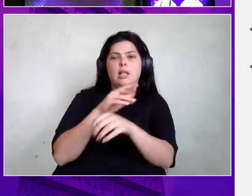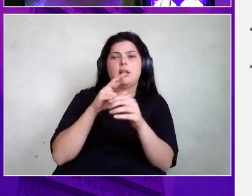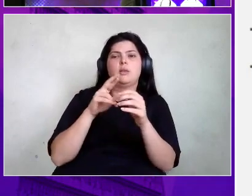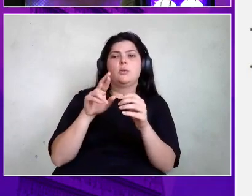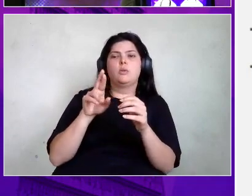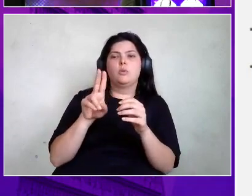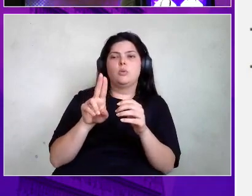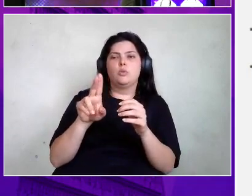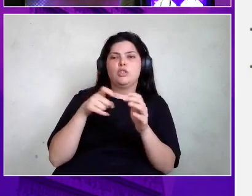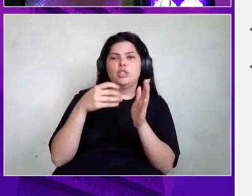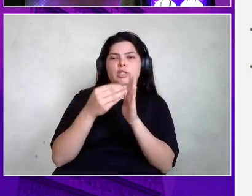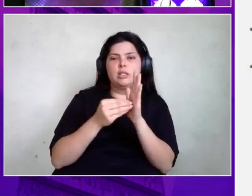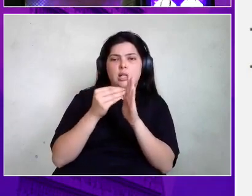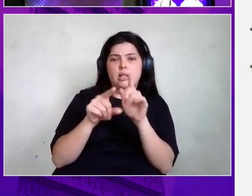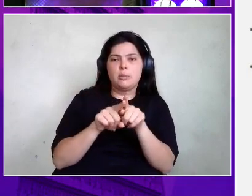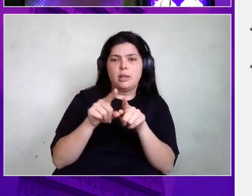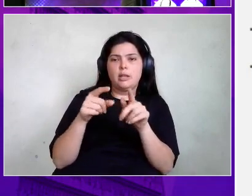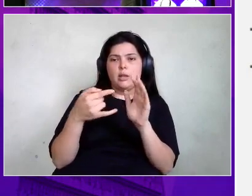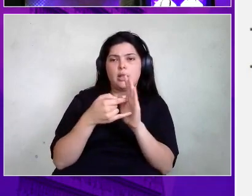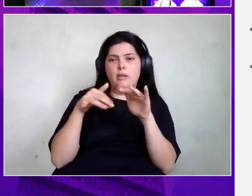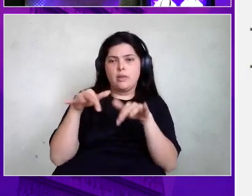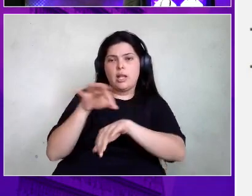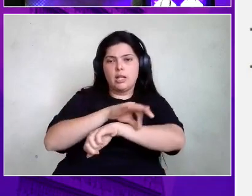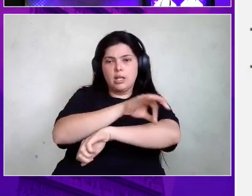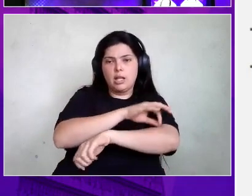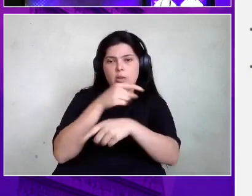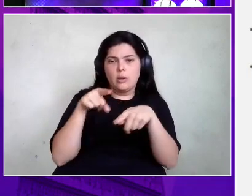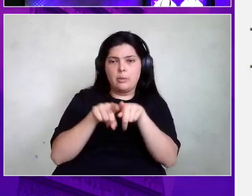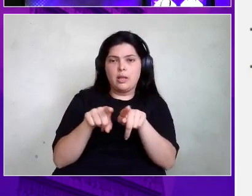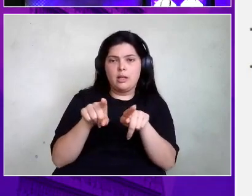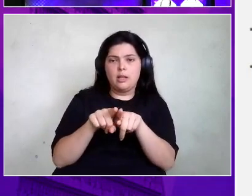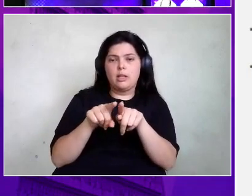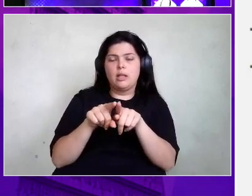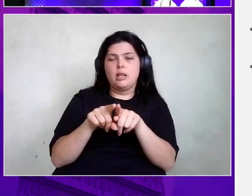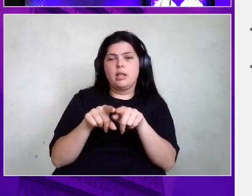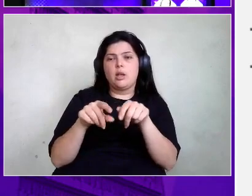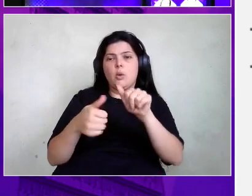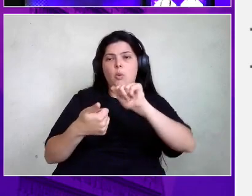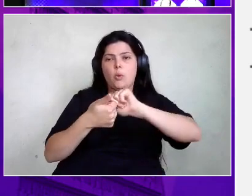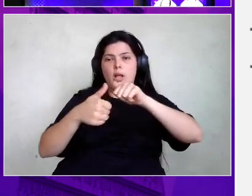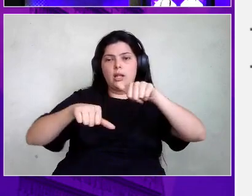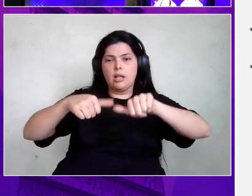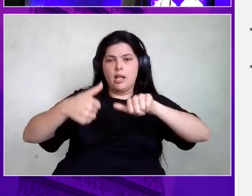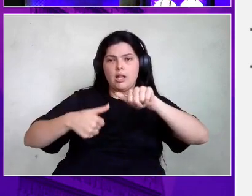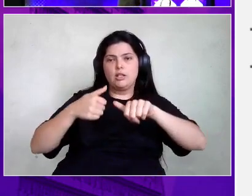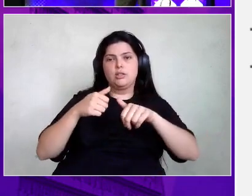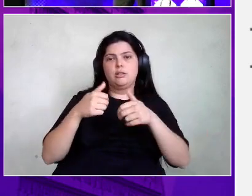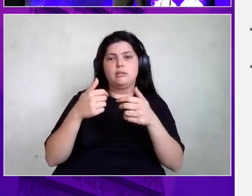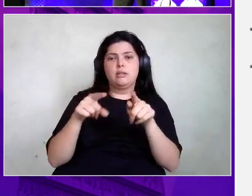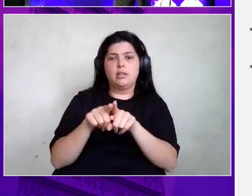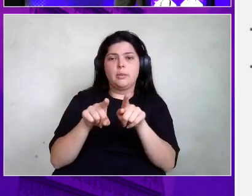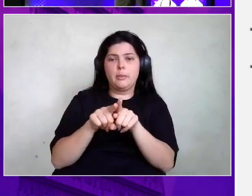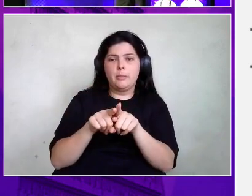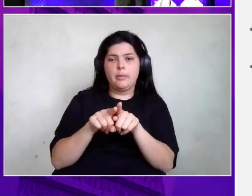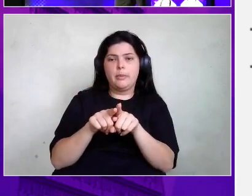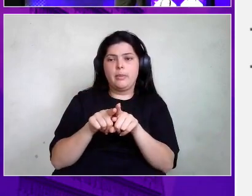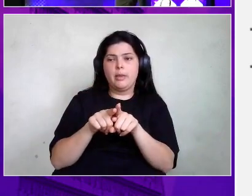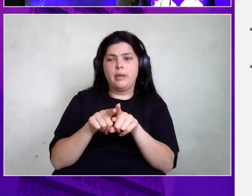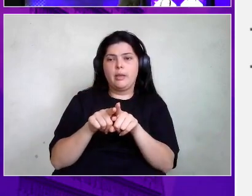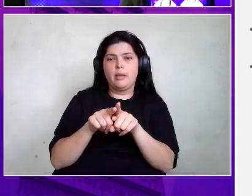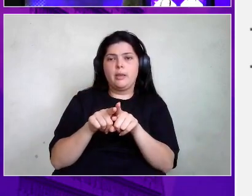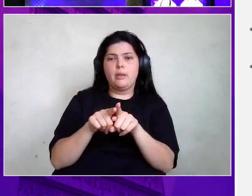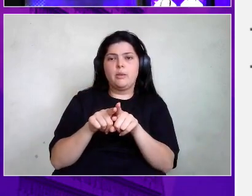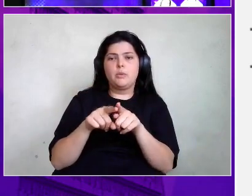contínua, eu vou ter os devs e arquitetos, eu vou ter aqui na parte de validação, eu vou ter os QAs, eu vou ter aqui em pré-produção e produção, os